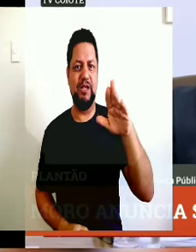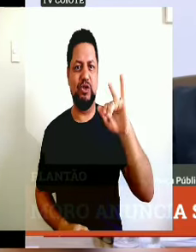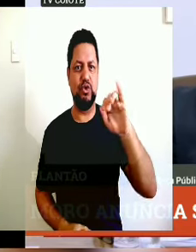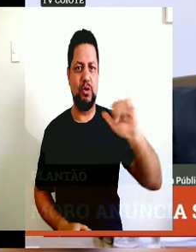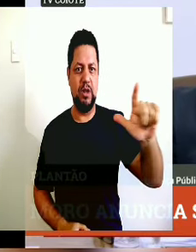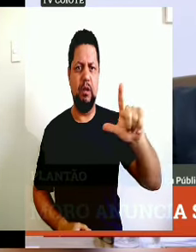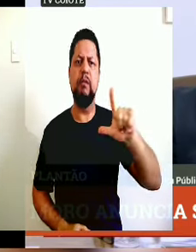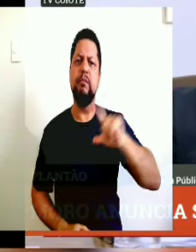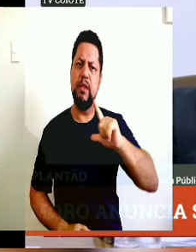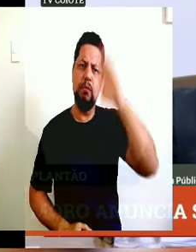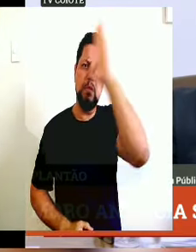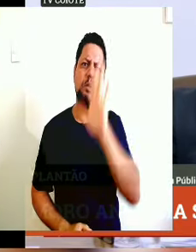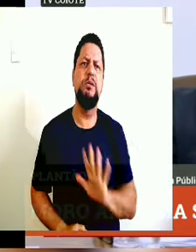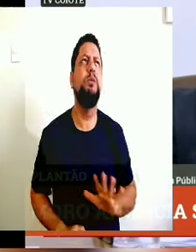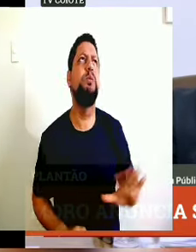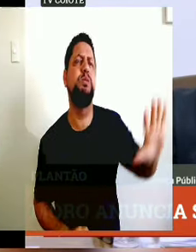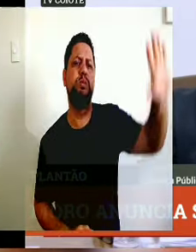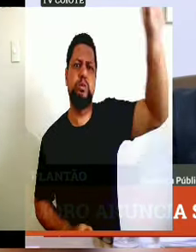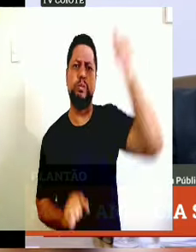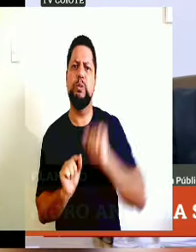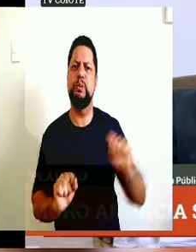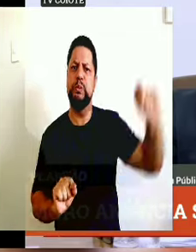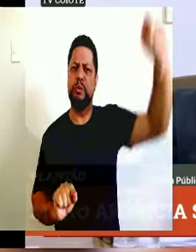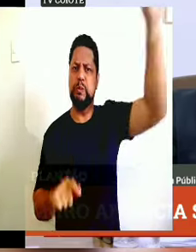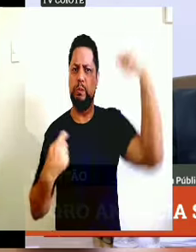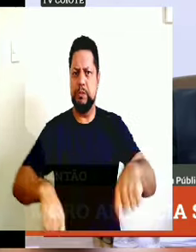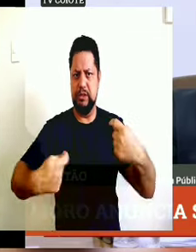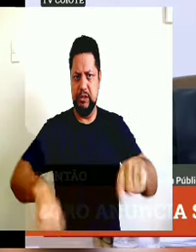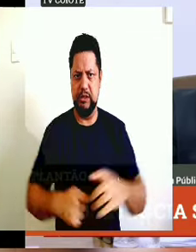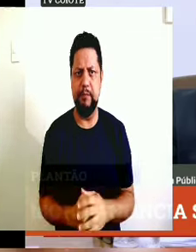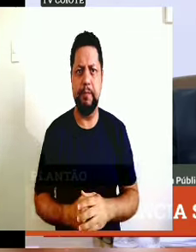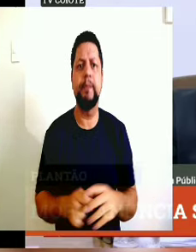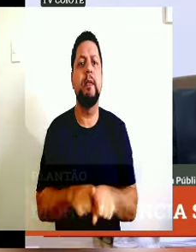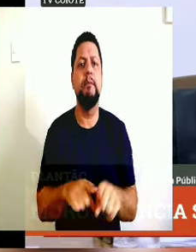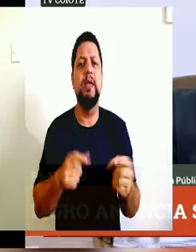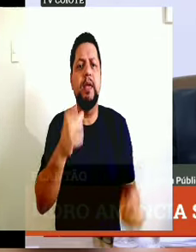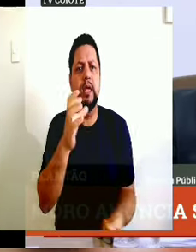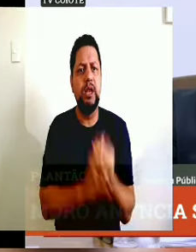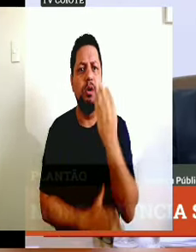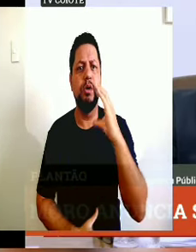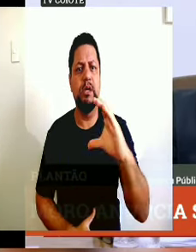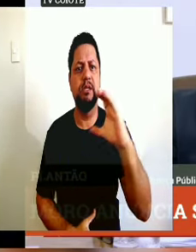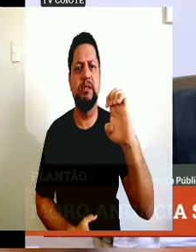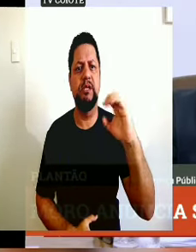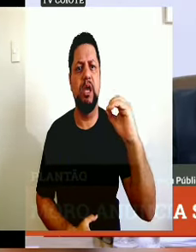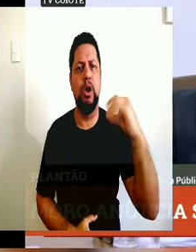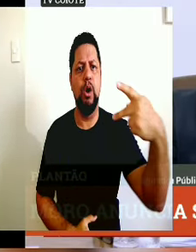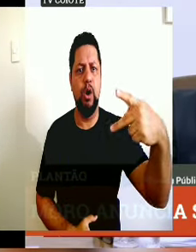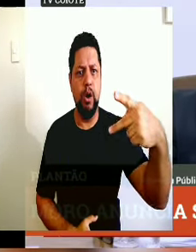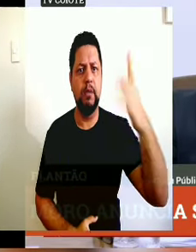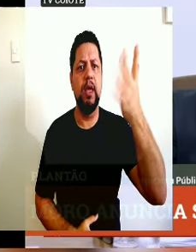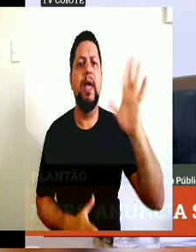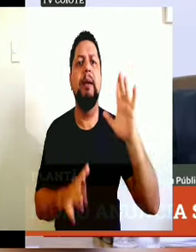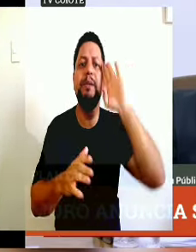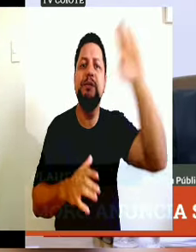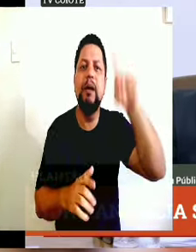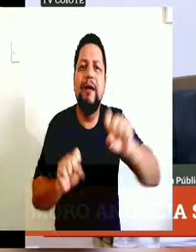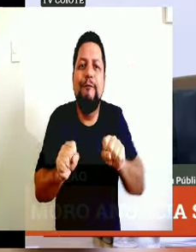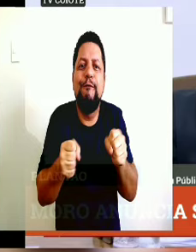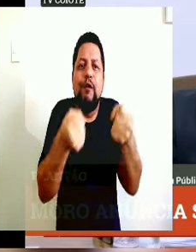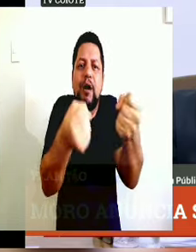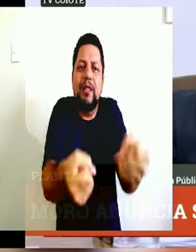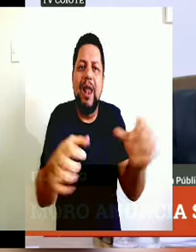Nós criamos o CEOP, Secretaria de Operações Integradas, até nessa linha de fortalecer a integração.